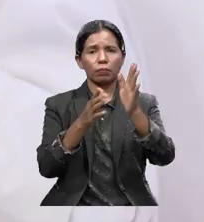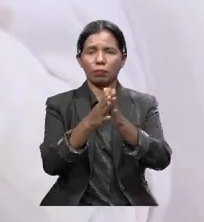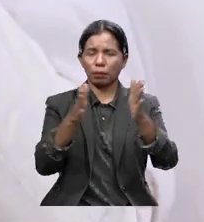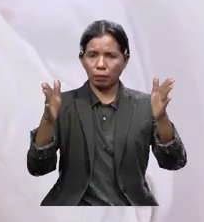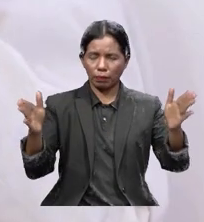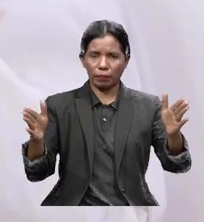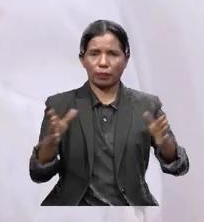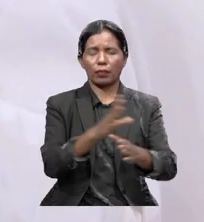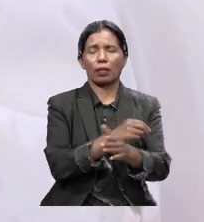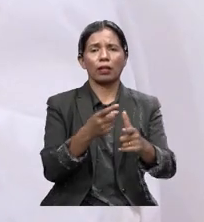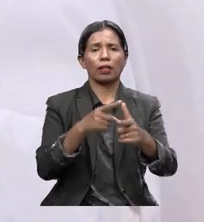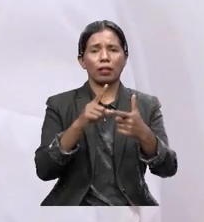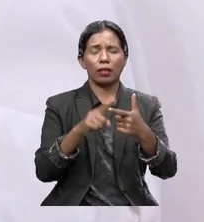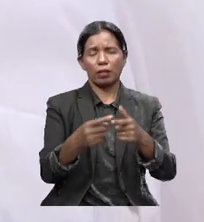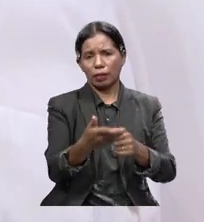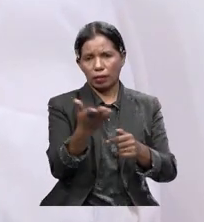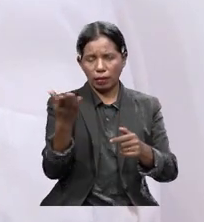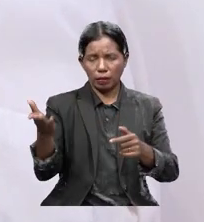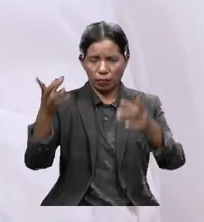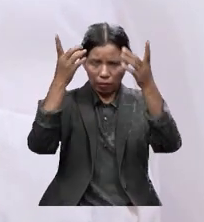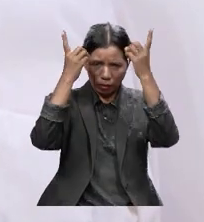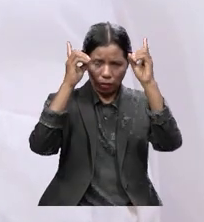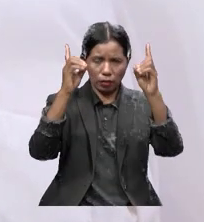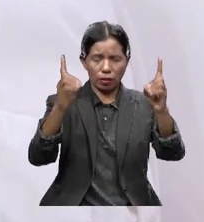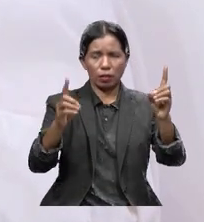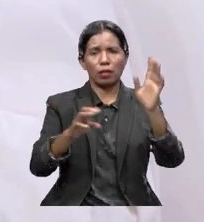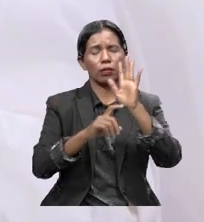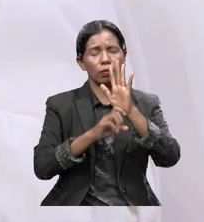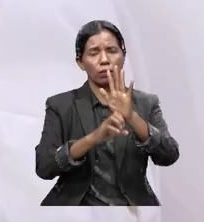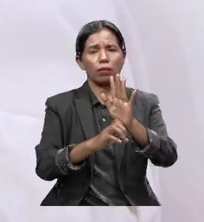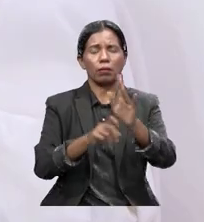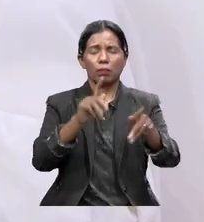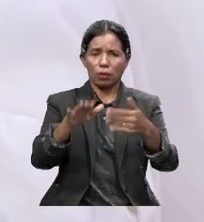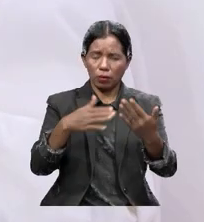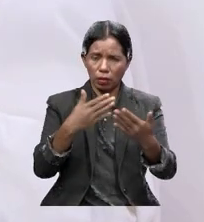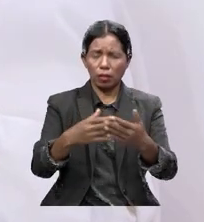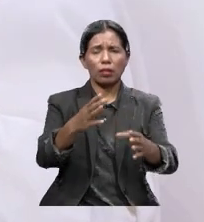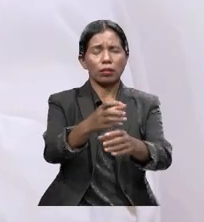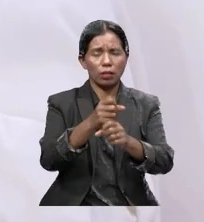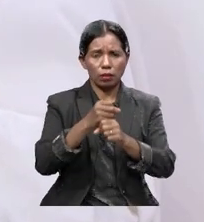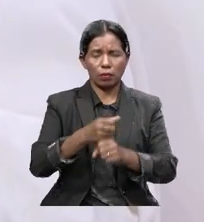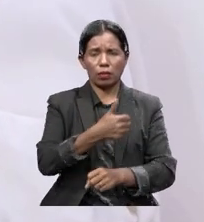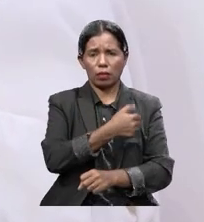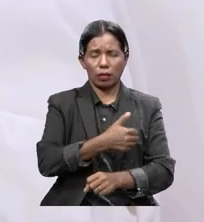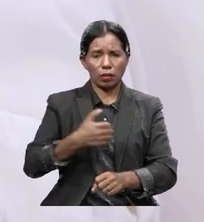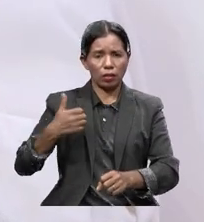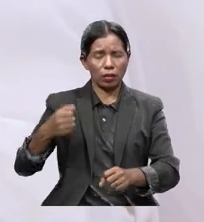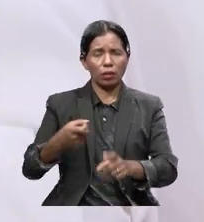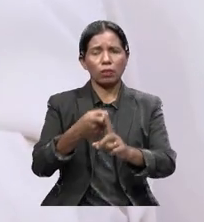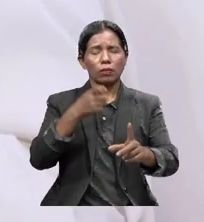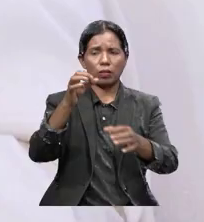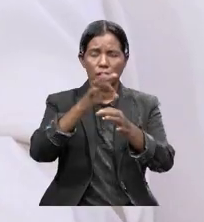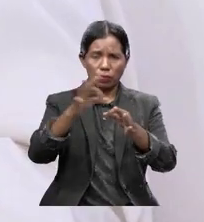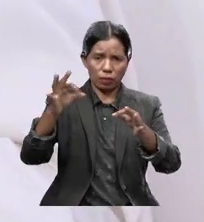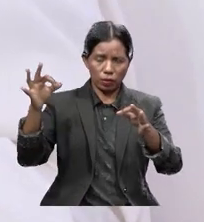afuan. Non emos imi ma discipulo missionario sira ne besimu ona perfumo usi Spirito